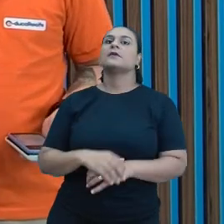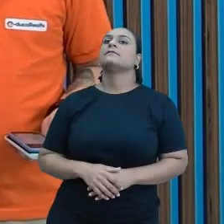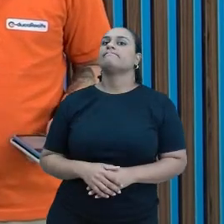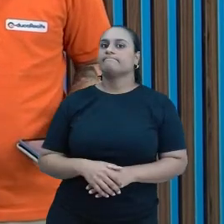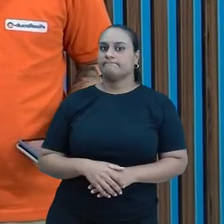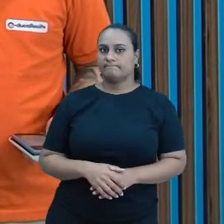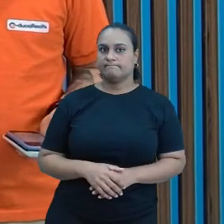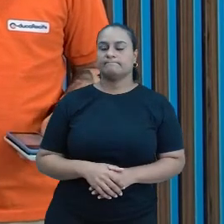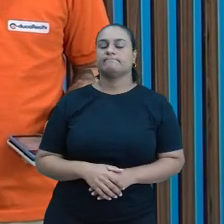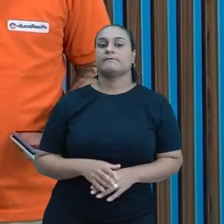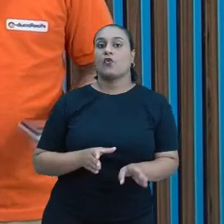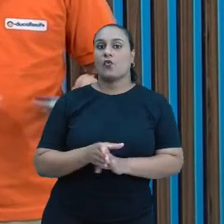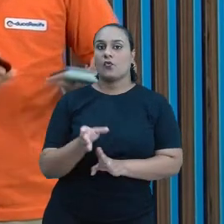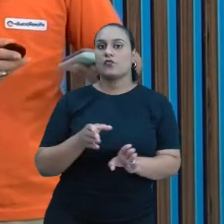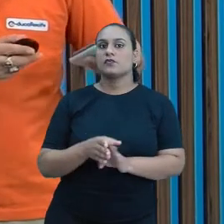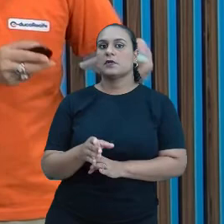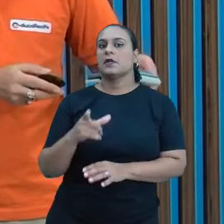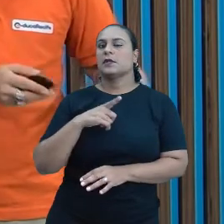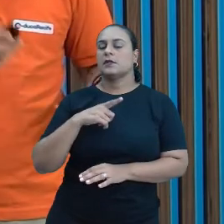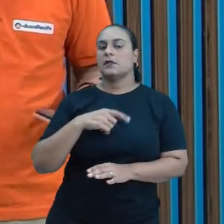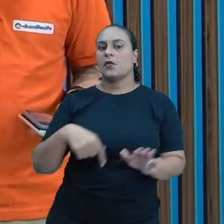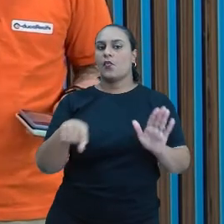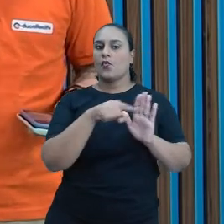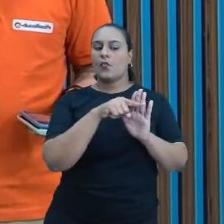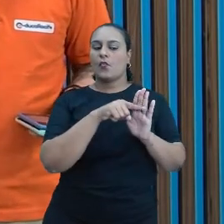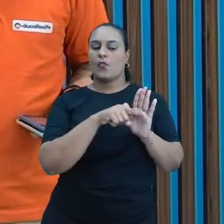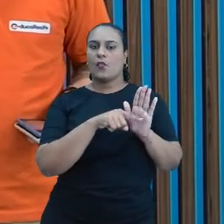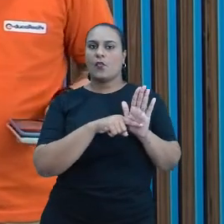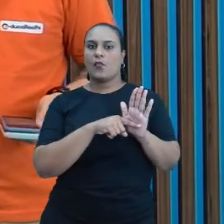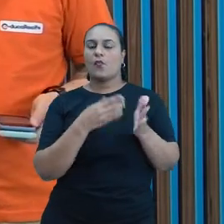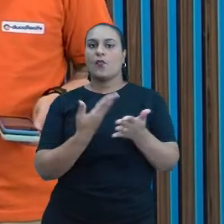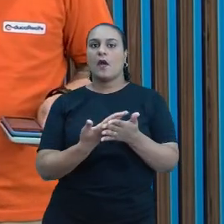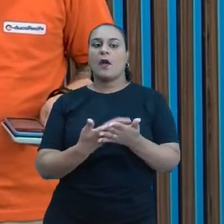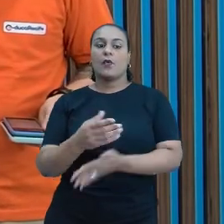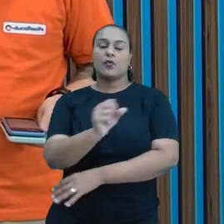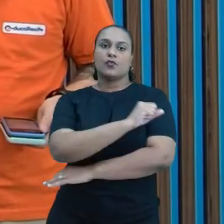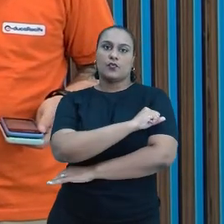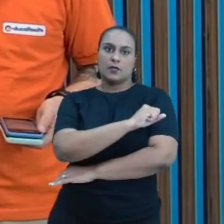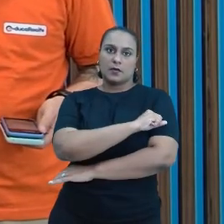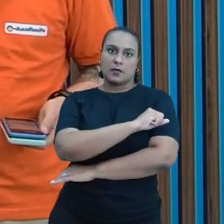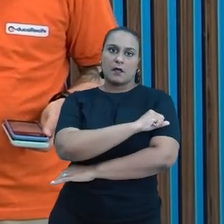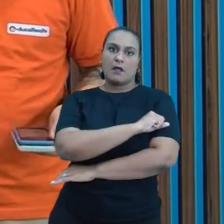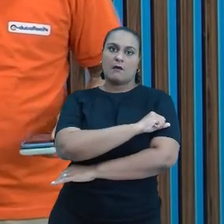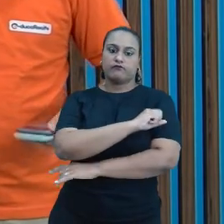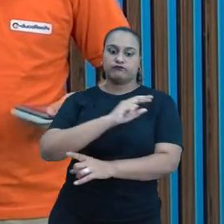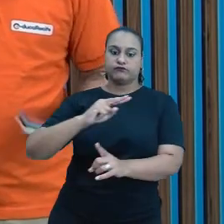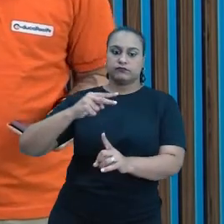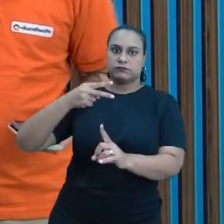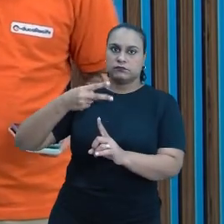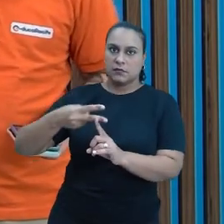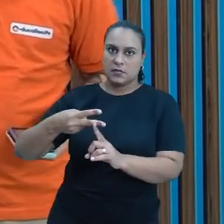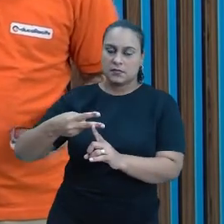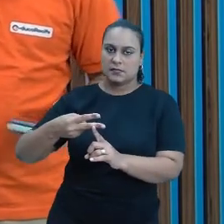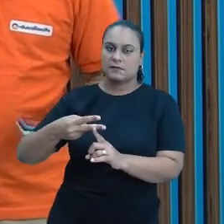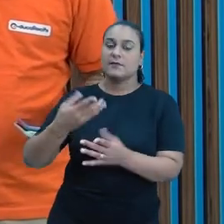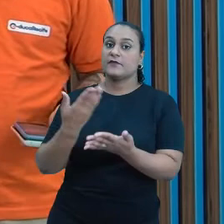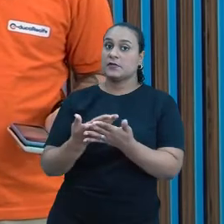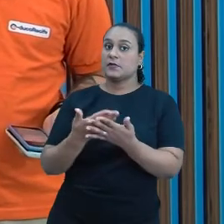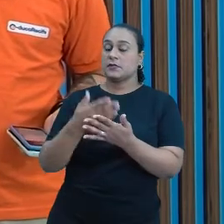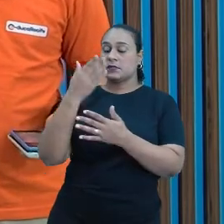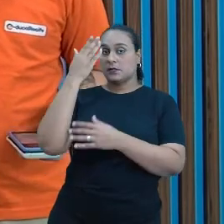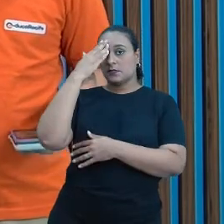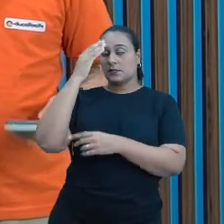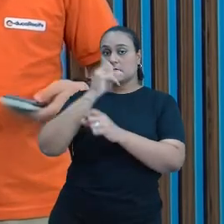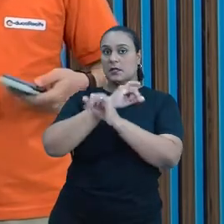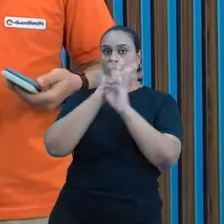uma olhadinha lá na nossa playlist, numa aula do 8º ano sobre potenciação e radiciação, tá certo? Então percebe que a gente